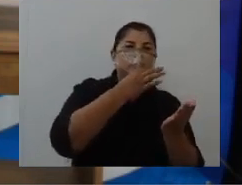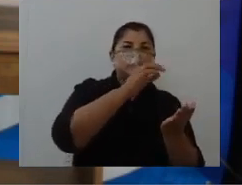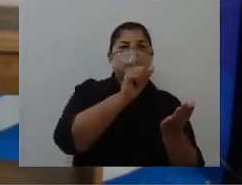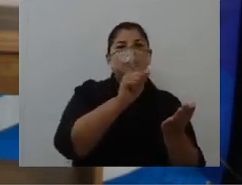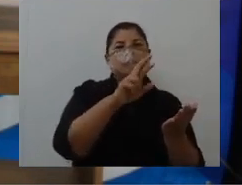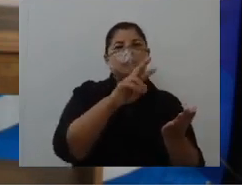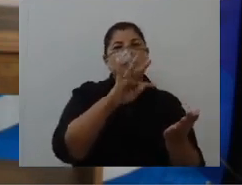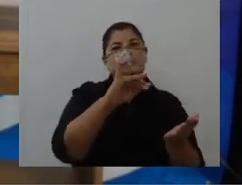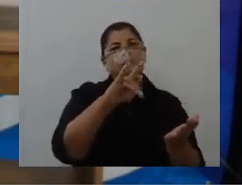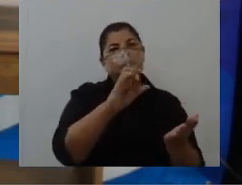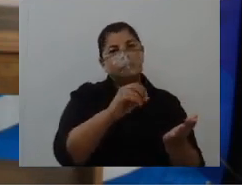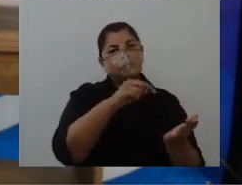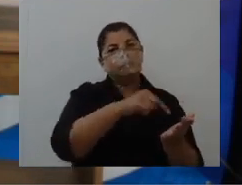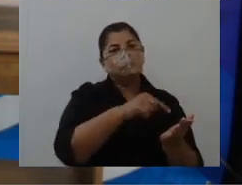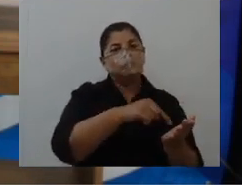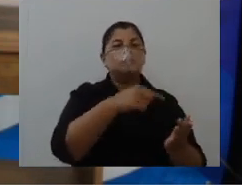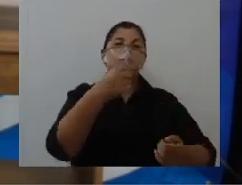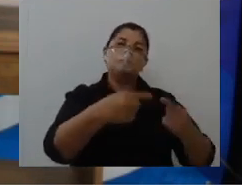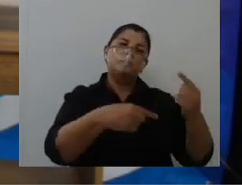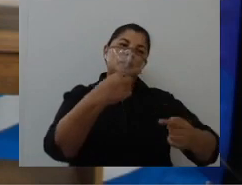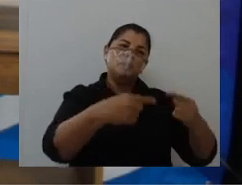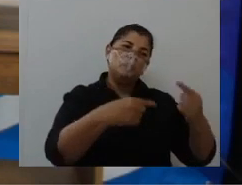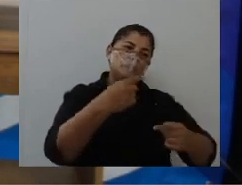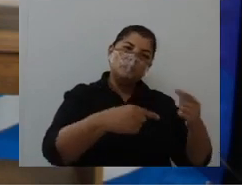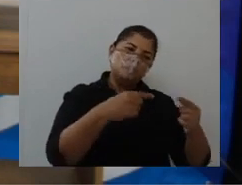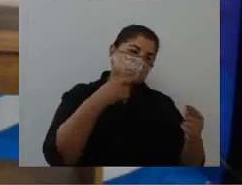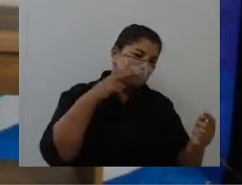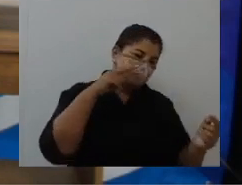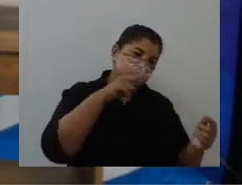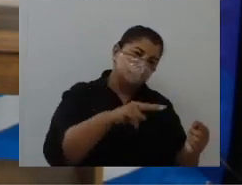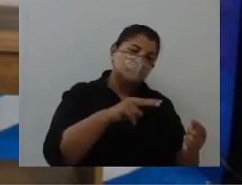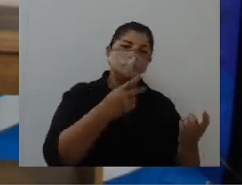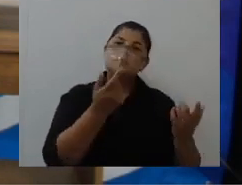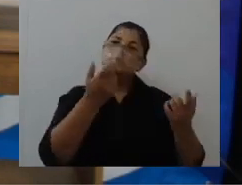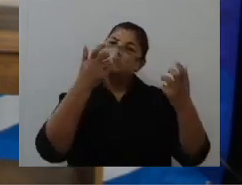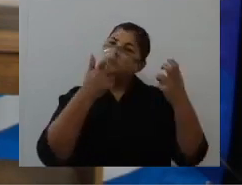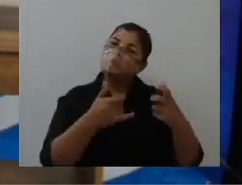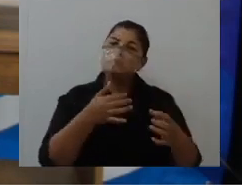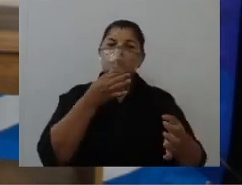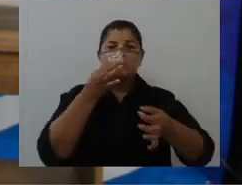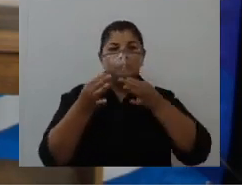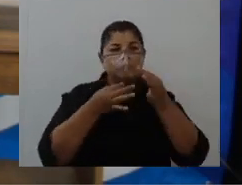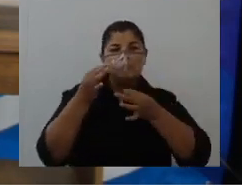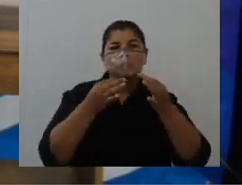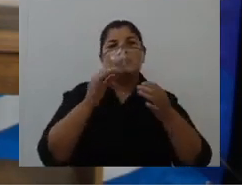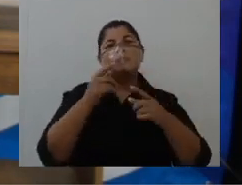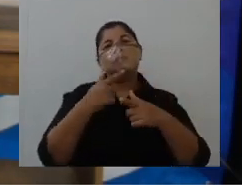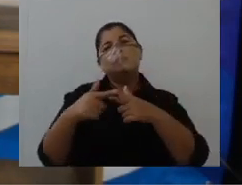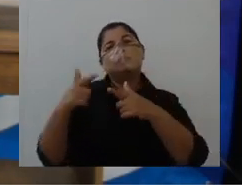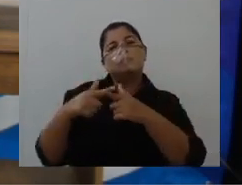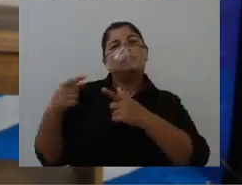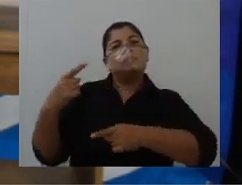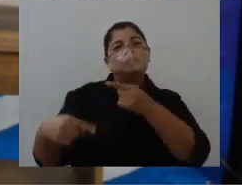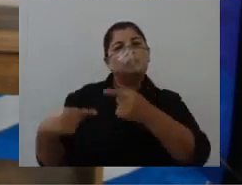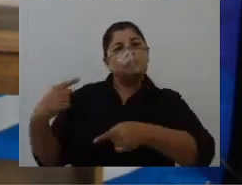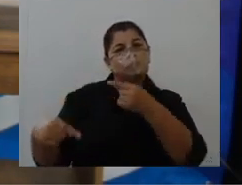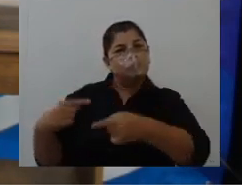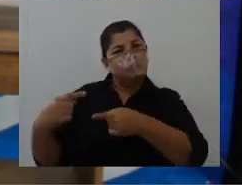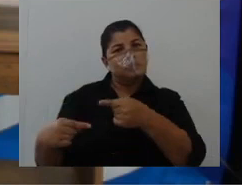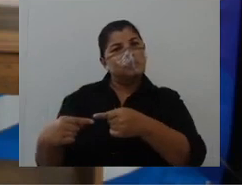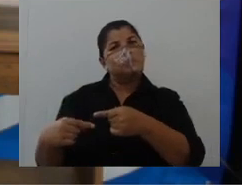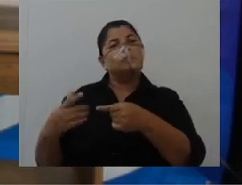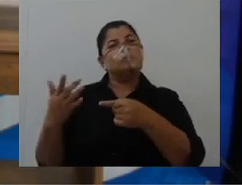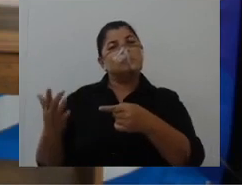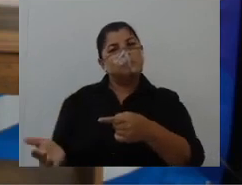uma notícia sobre política, o jornalista vai lá na coluna dele e escreve um artigo dando uma opinião sobre aquele fato político. Aí já não